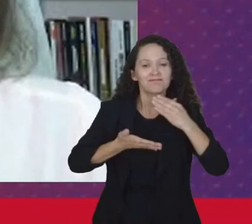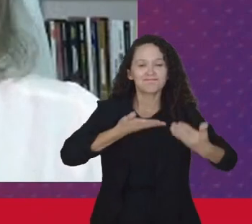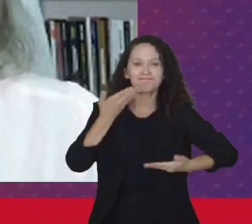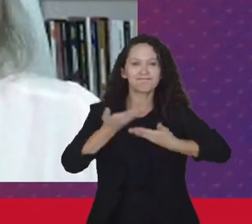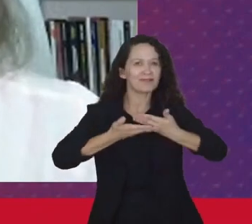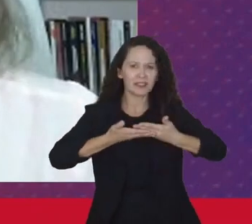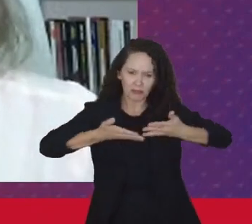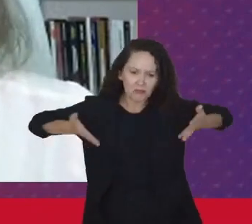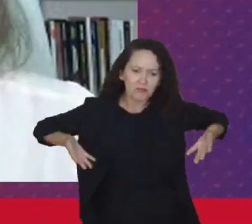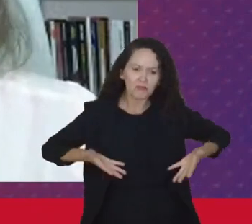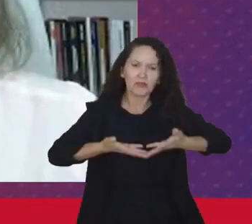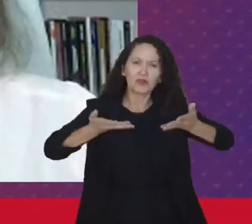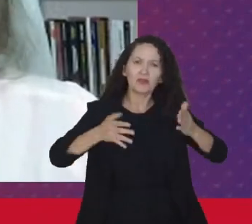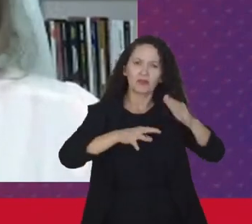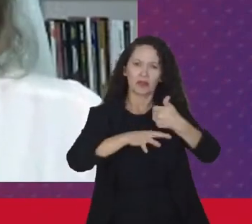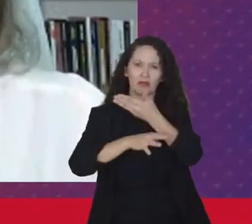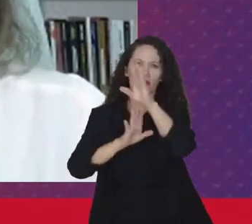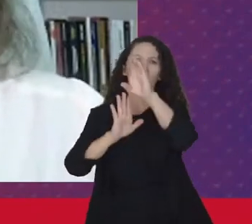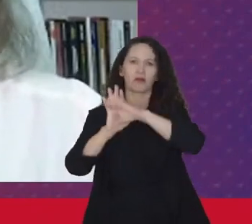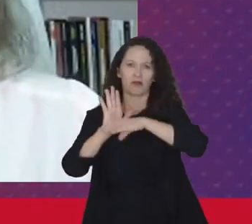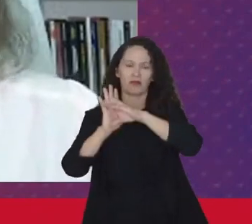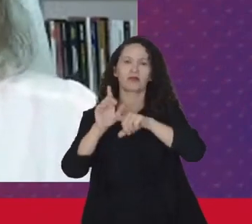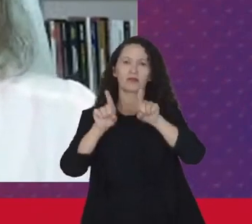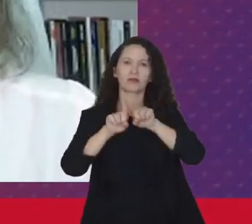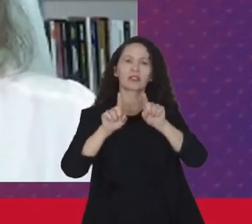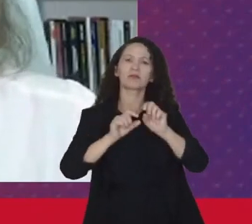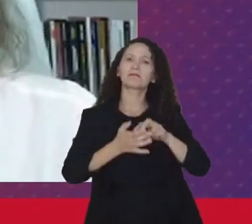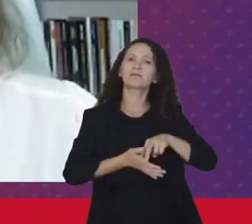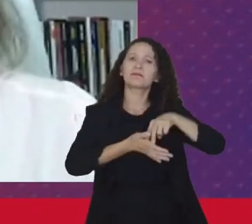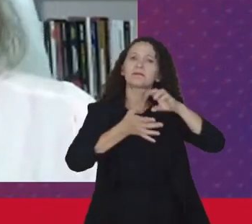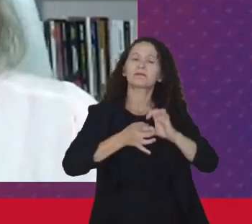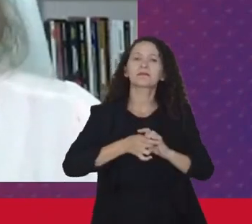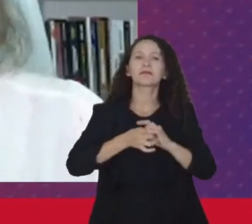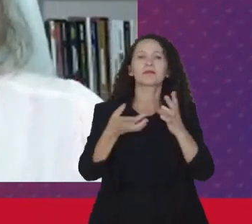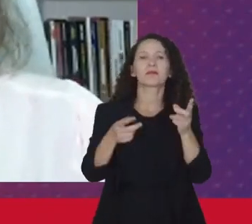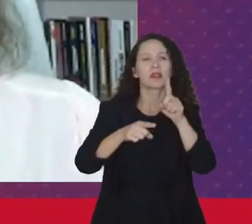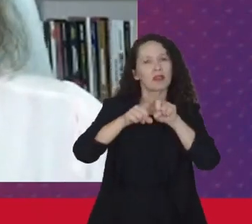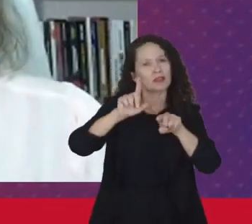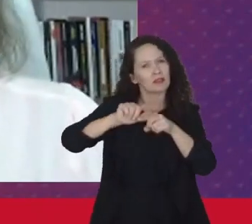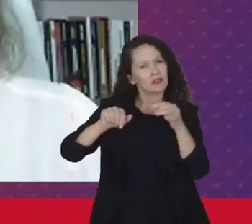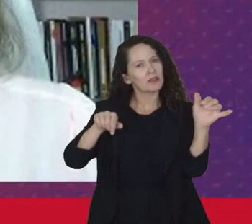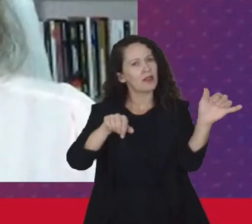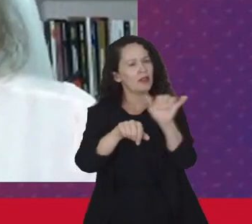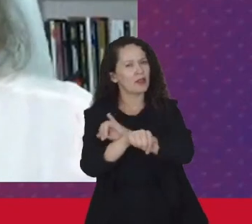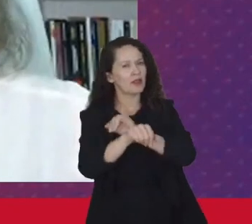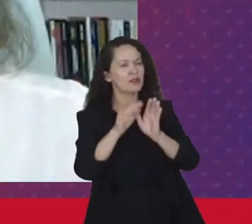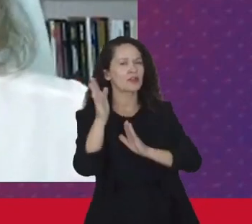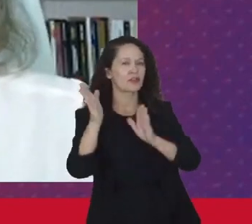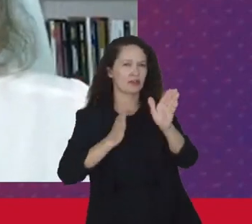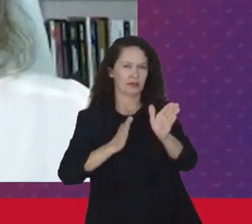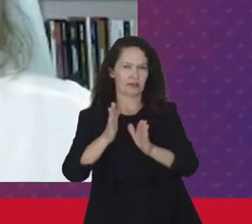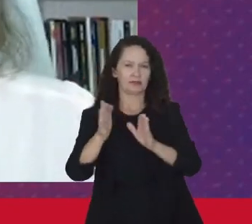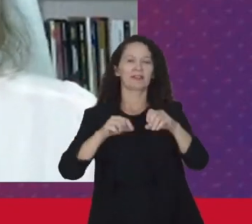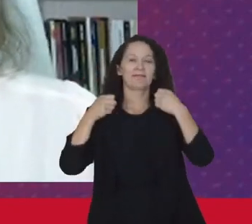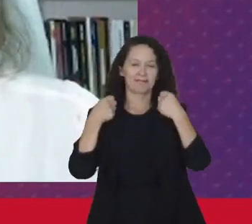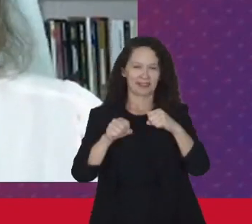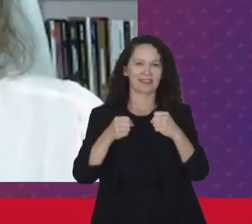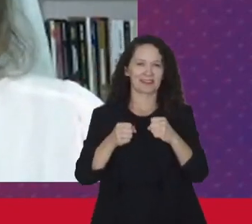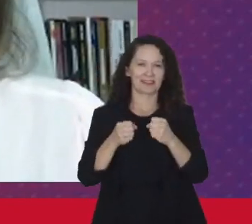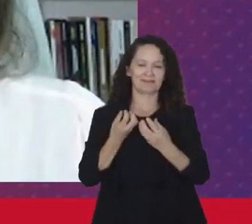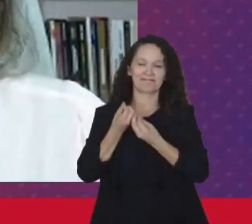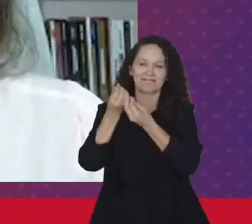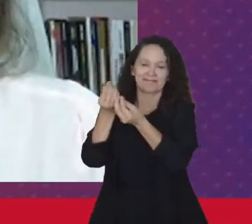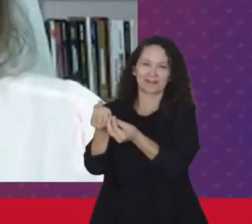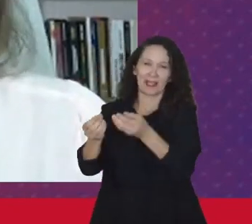sem promover o seu pleno acesso ao currículo e sem lhe disponibilizar os recursos de acessibilidade para